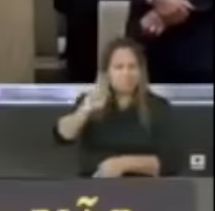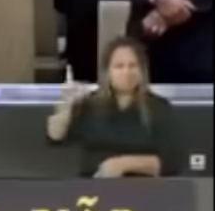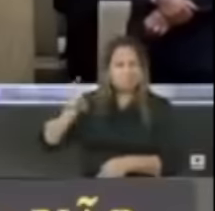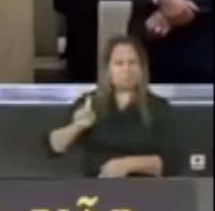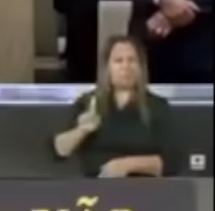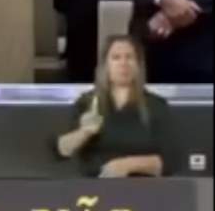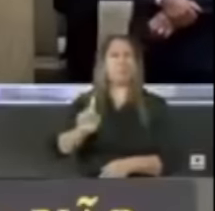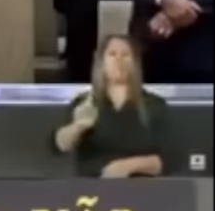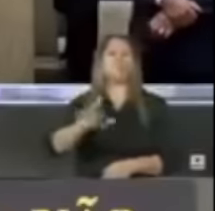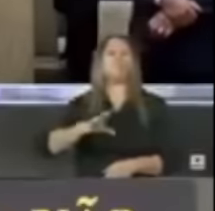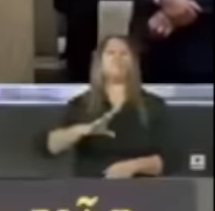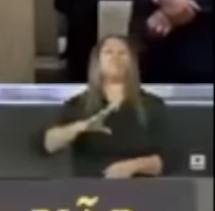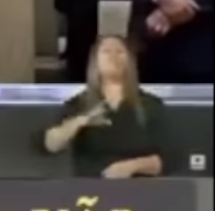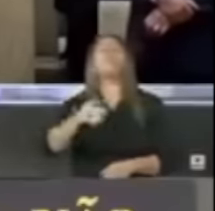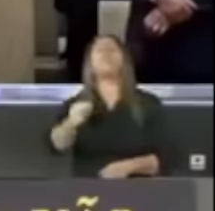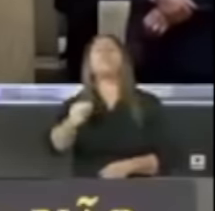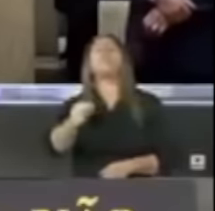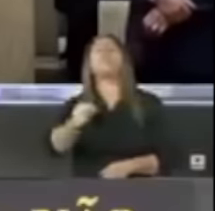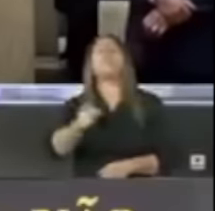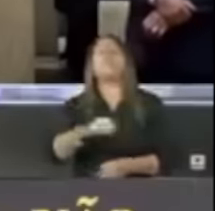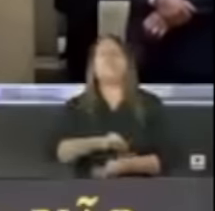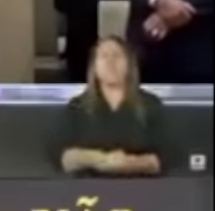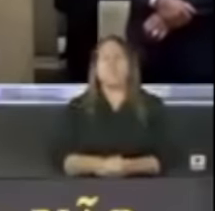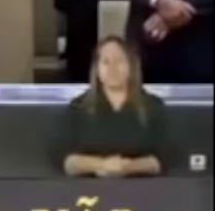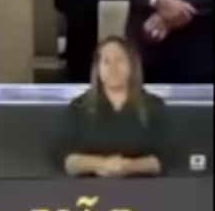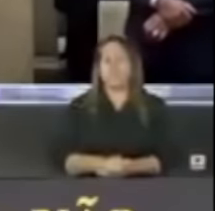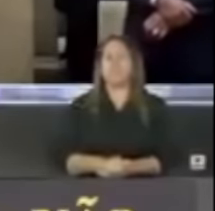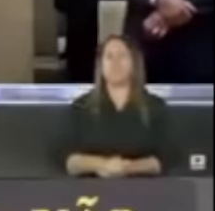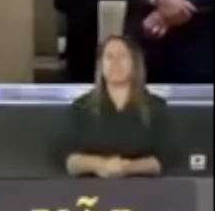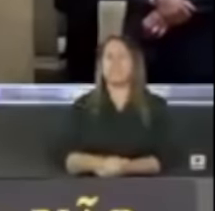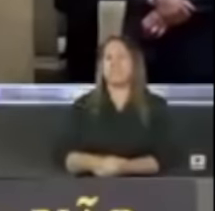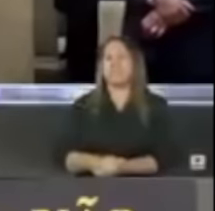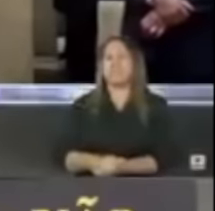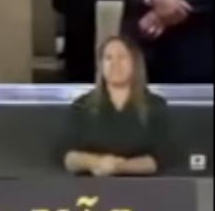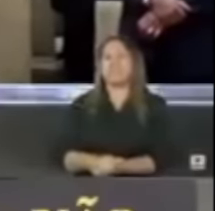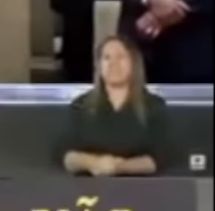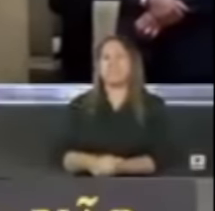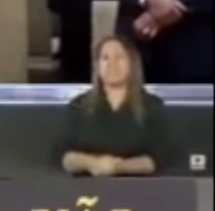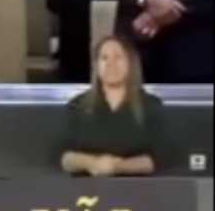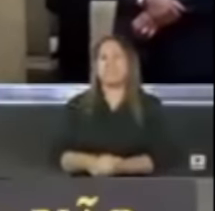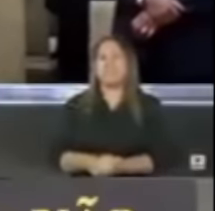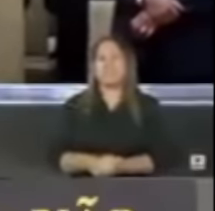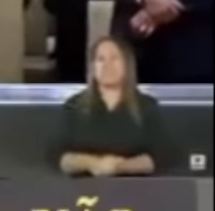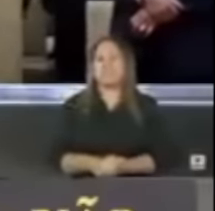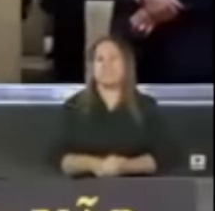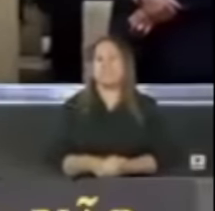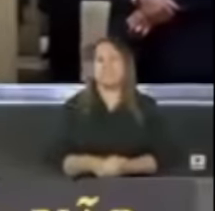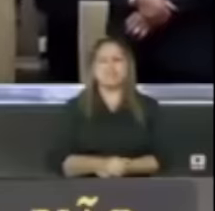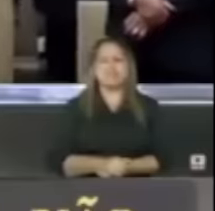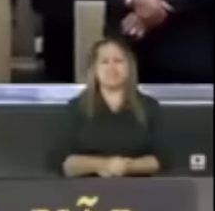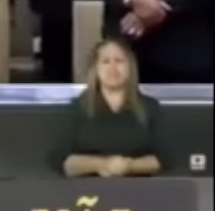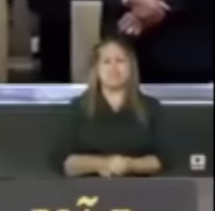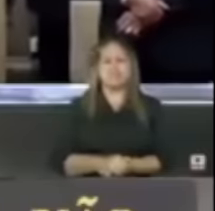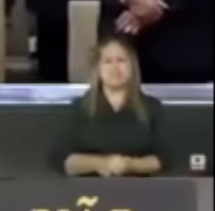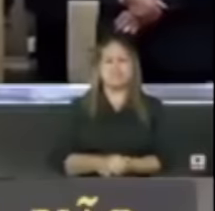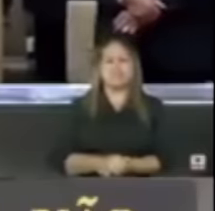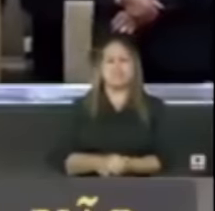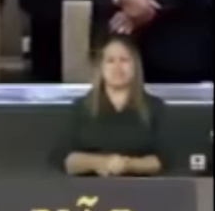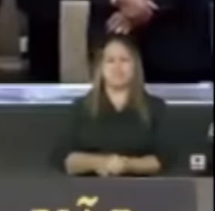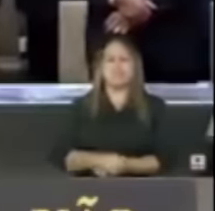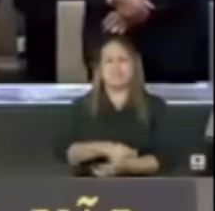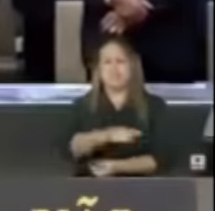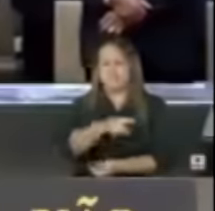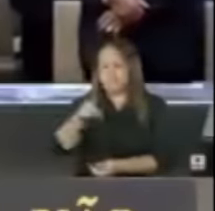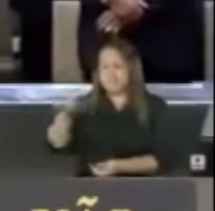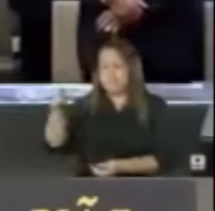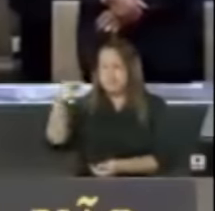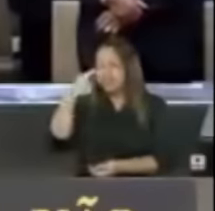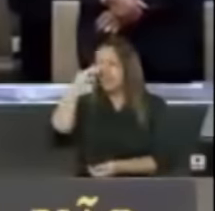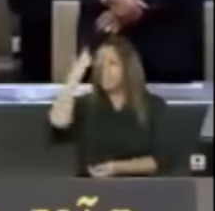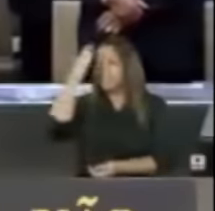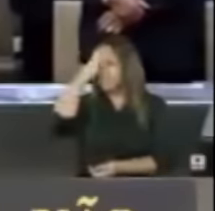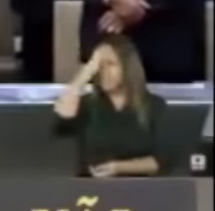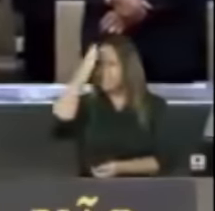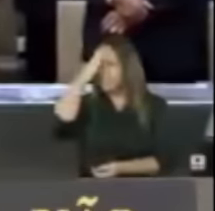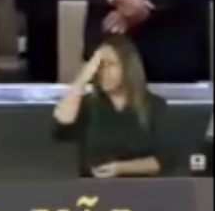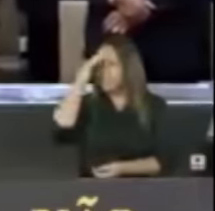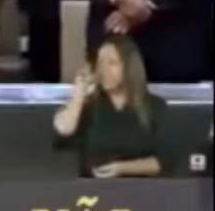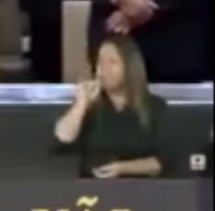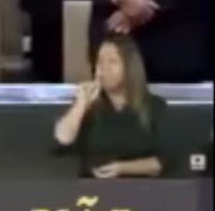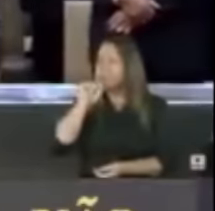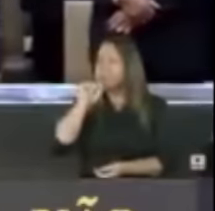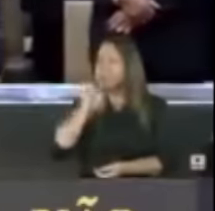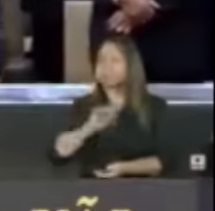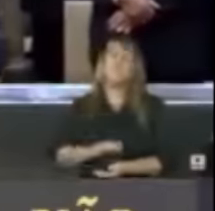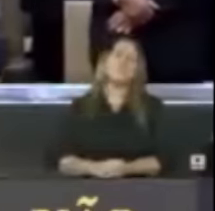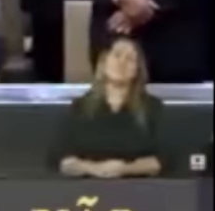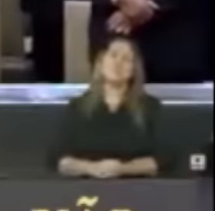a gente para ir lá, lá na... Viu? E vocês é o povo de Deus, sabe quem é. É?